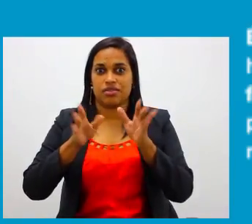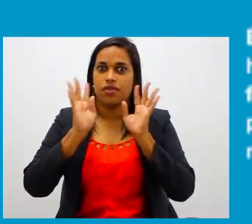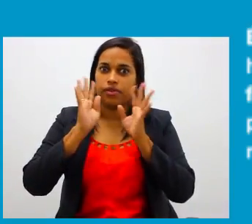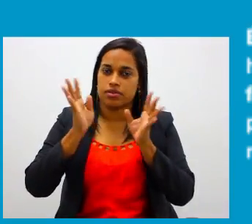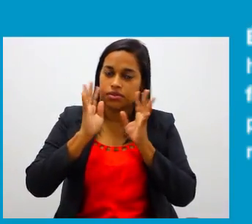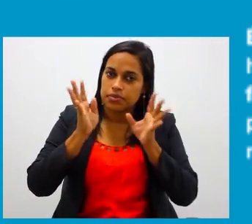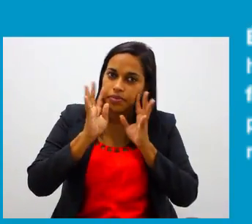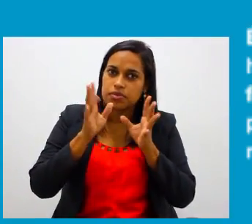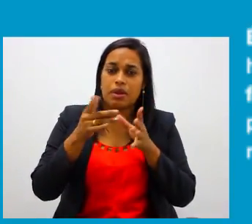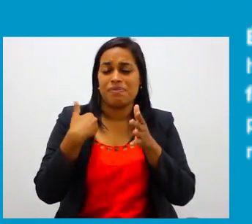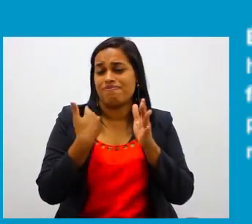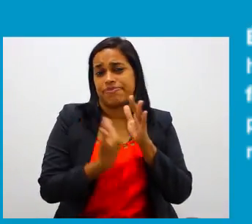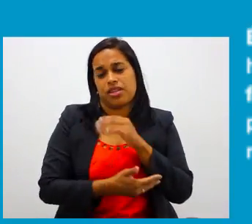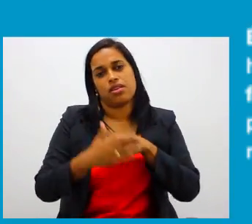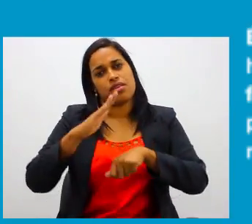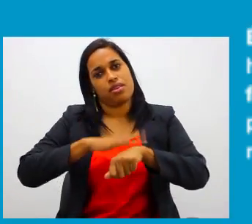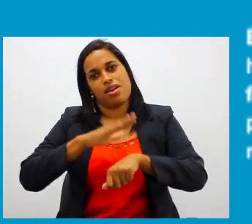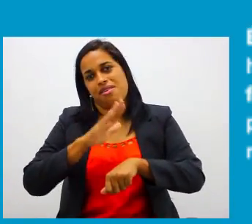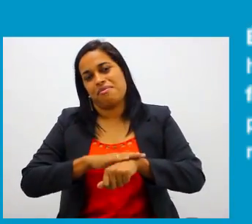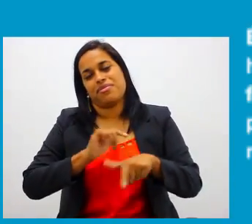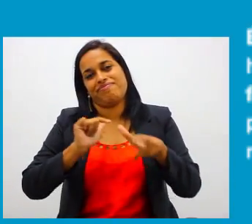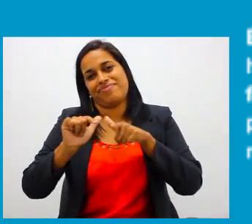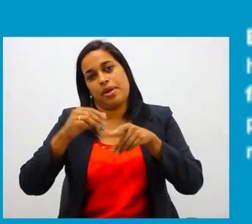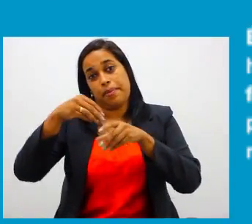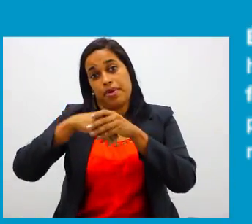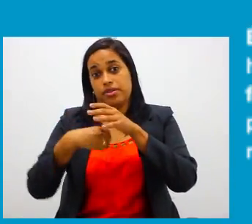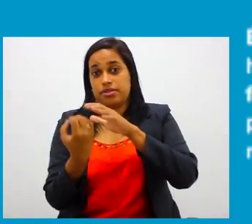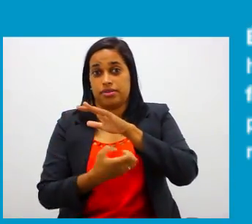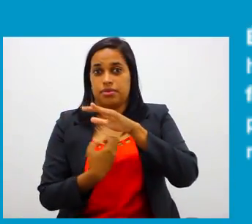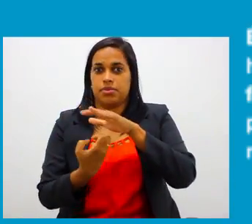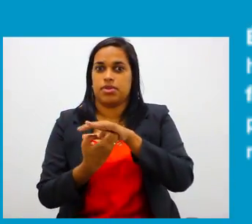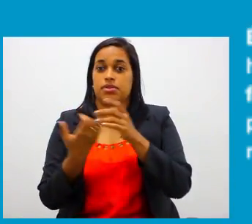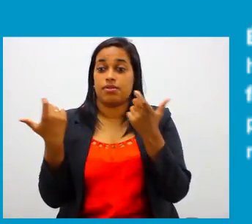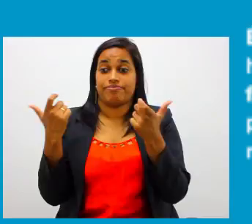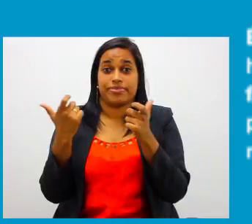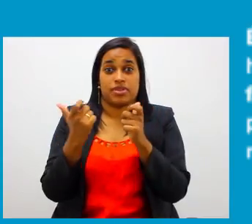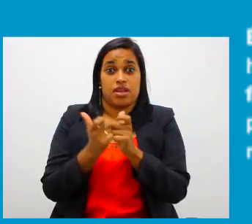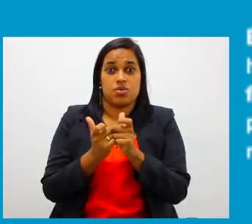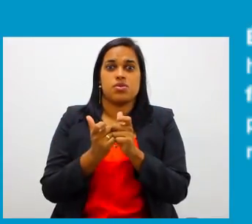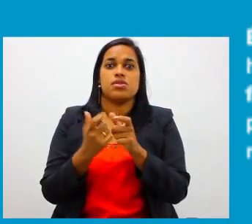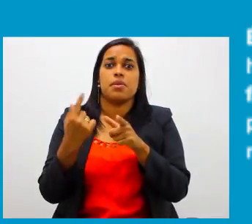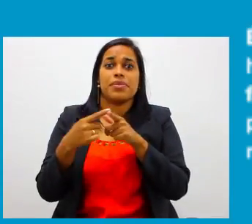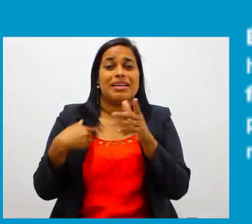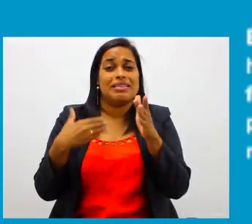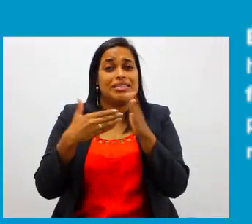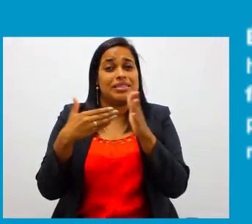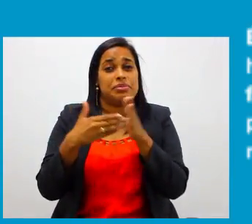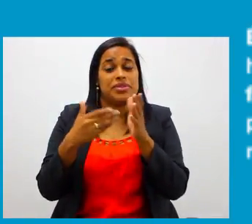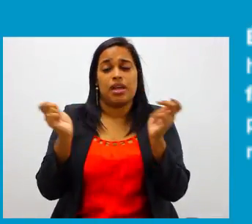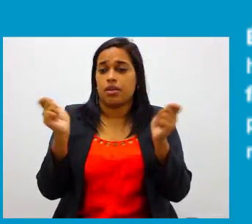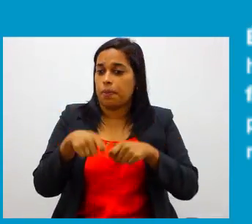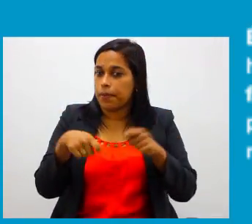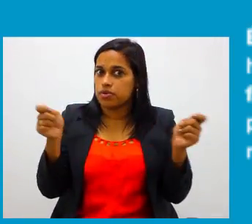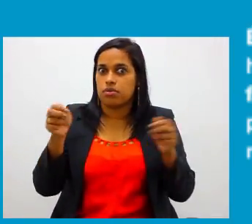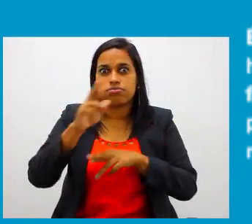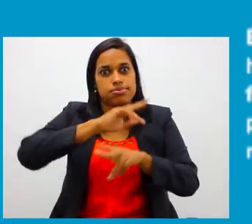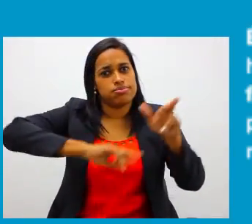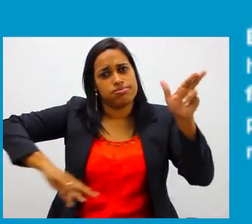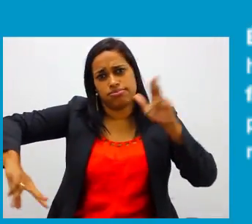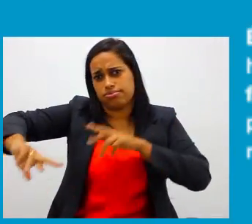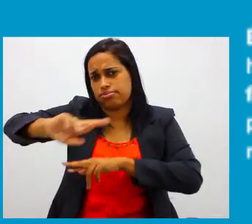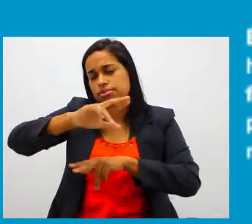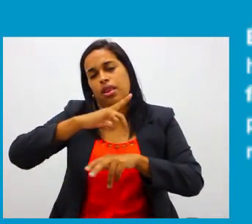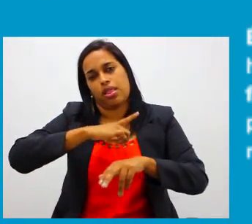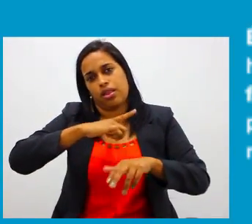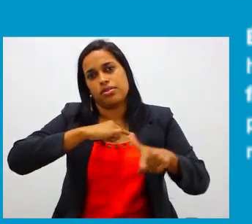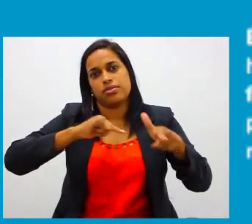tempo acessando o perfil, enfim, ele acaba perdendo tempo de produtividade do que ele poderia fazer. Reduzindo esse campo, que é um campo ilimitado de possibilidades.